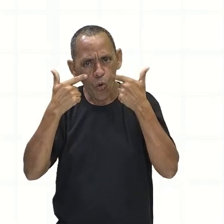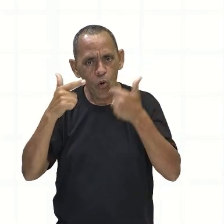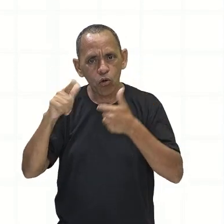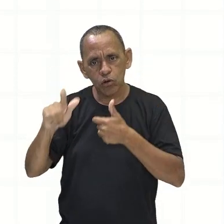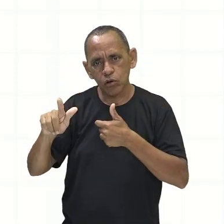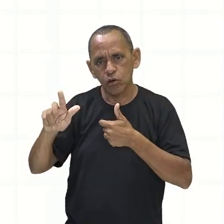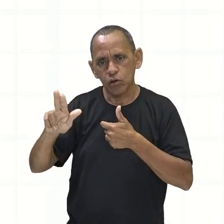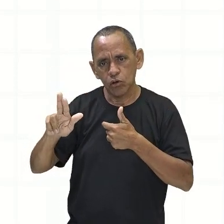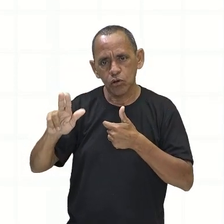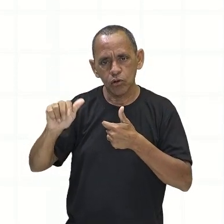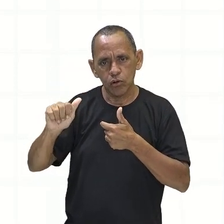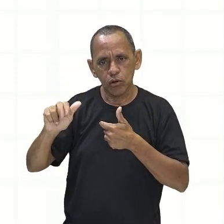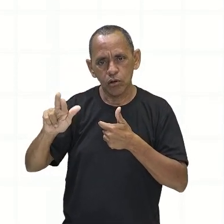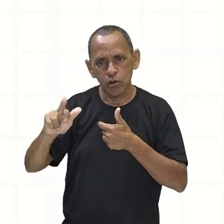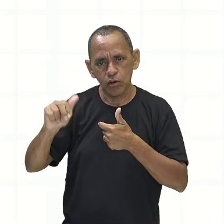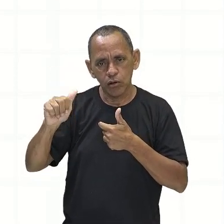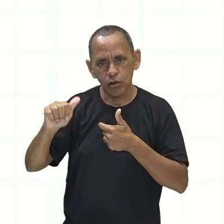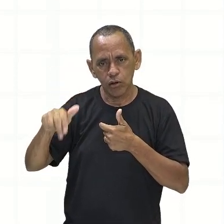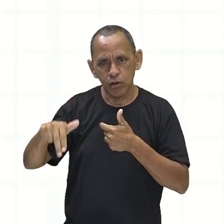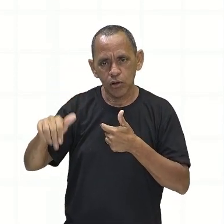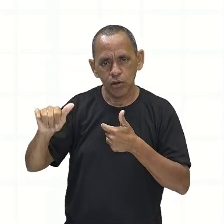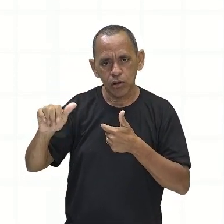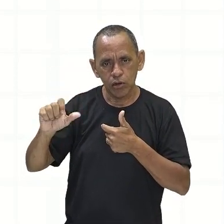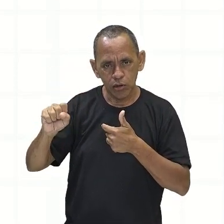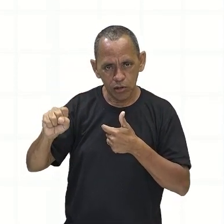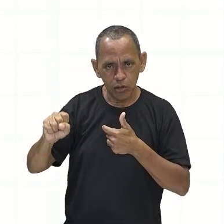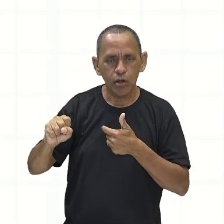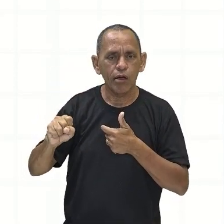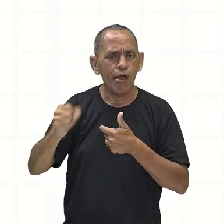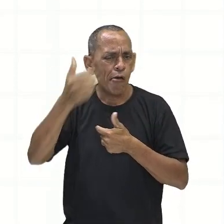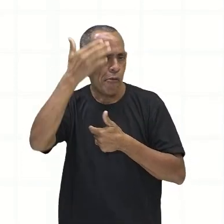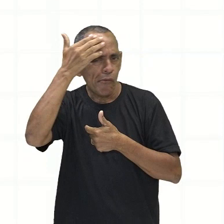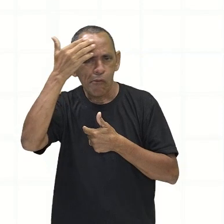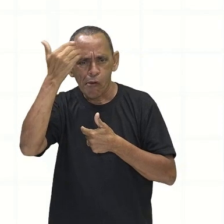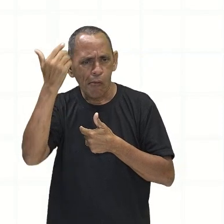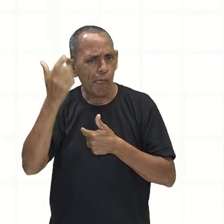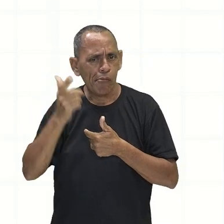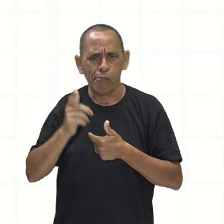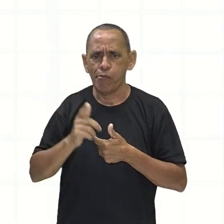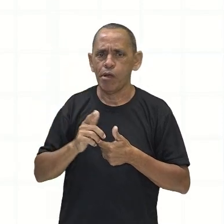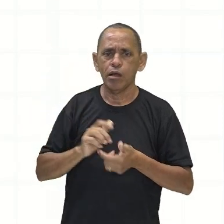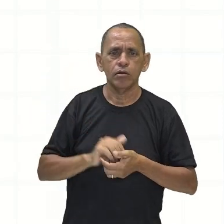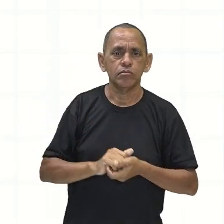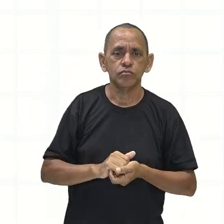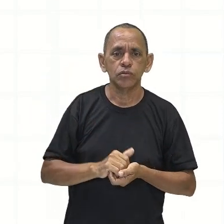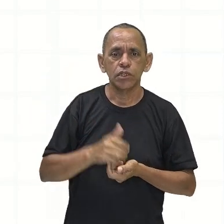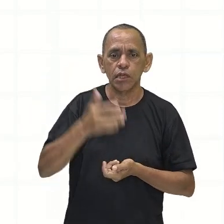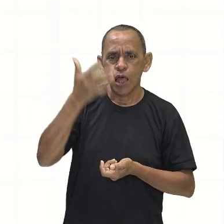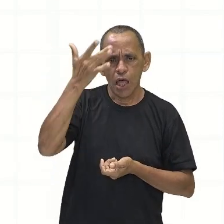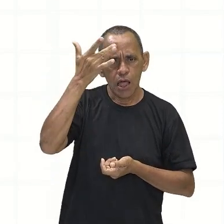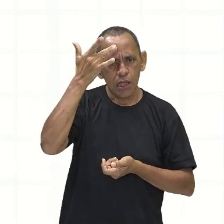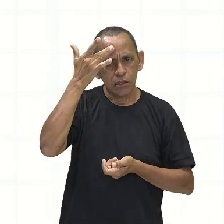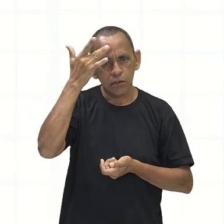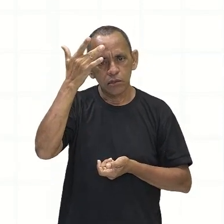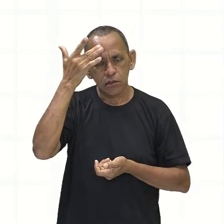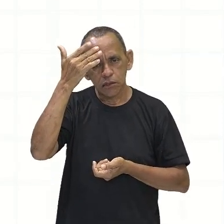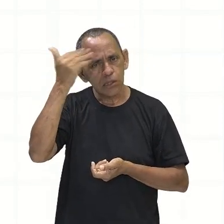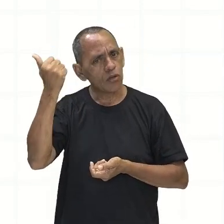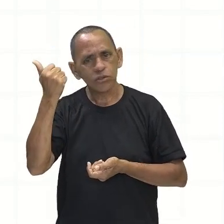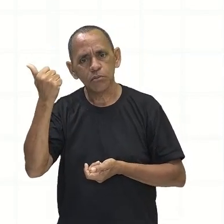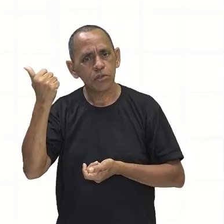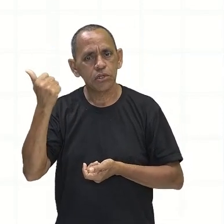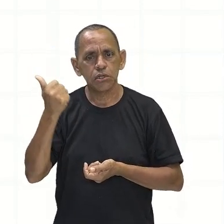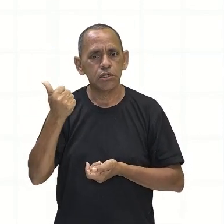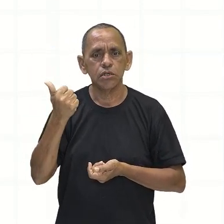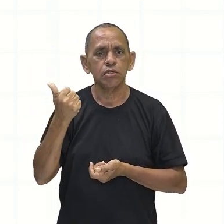Guarani, não sabiam acender fogo. Na verdade, eles... Olha aí. Então, o autor,